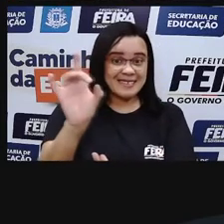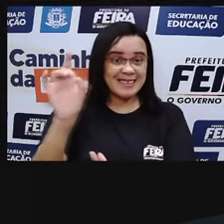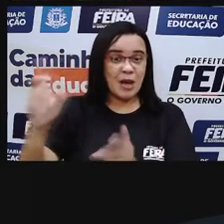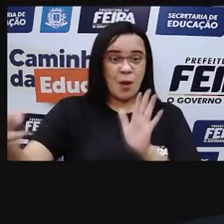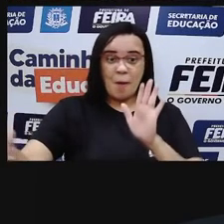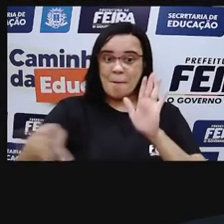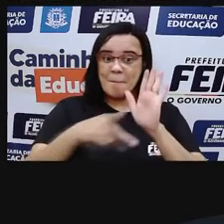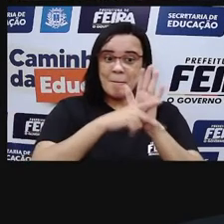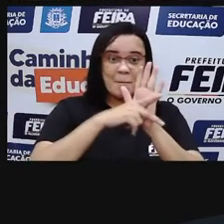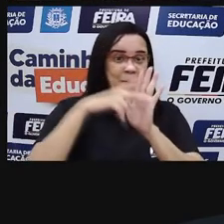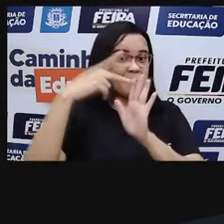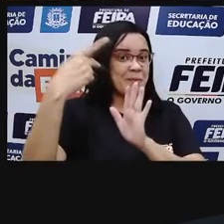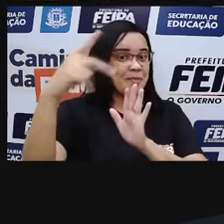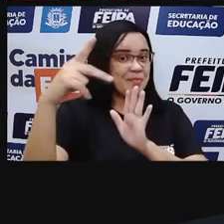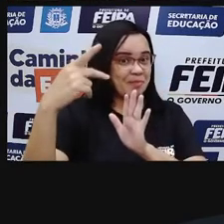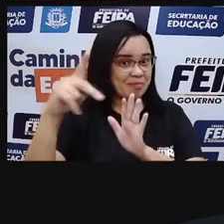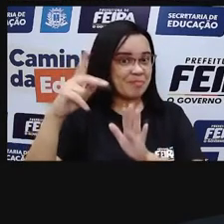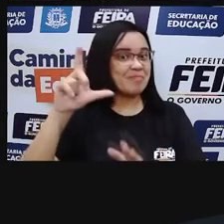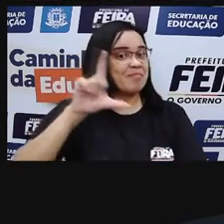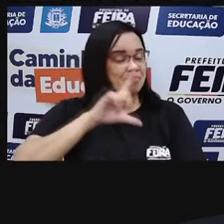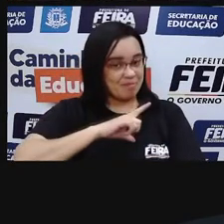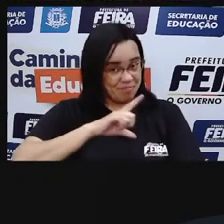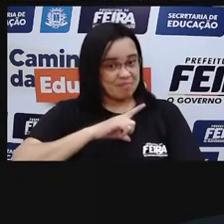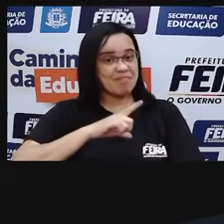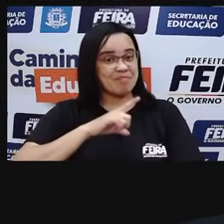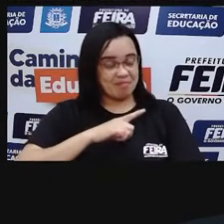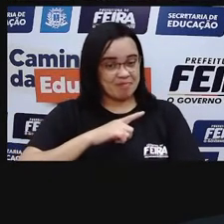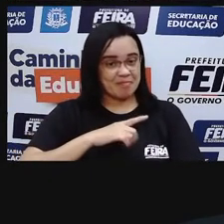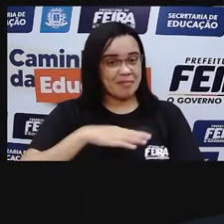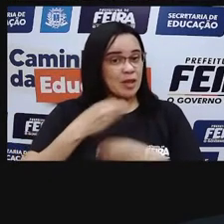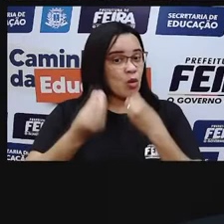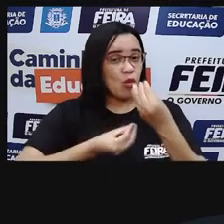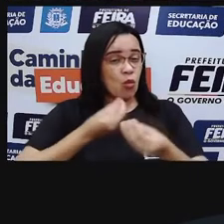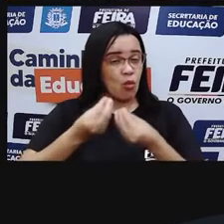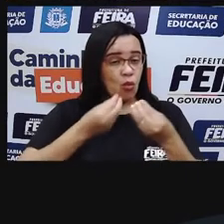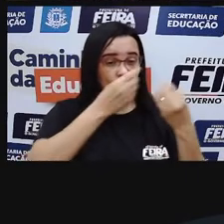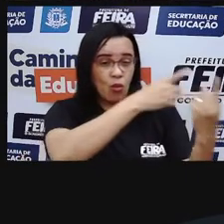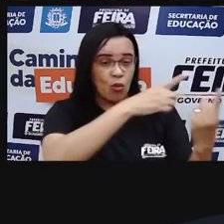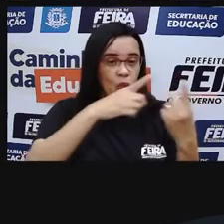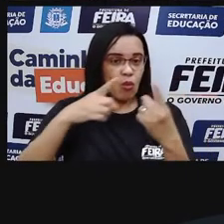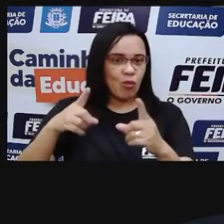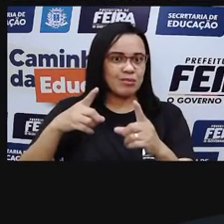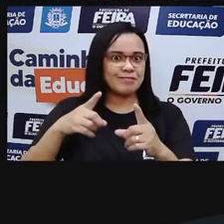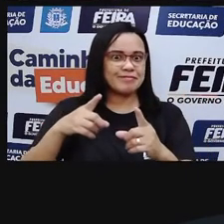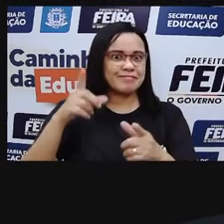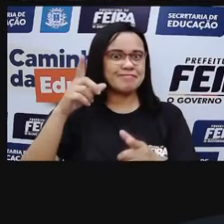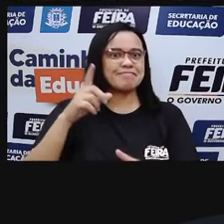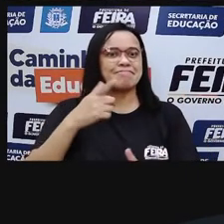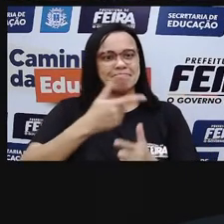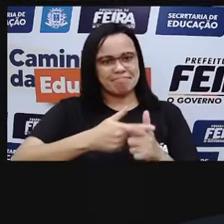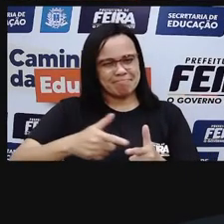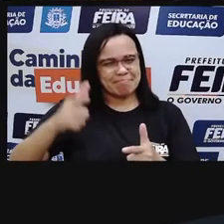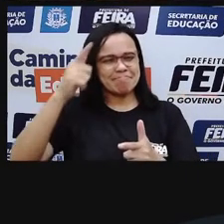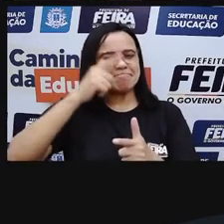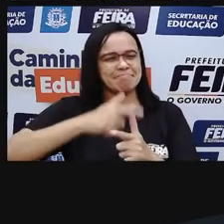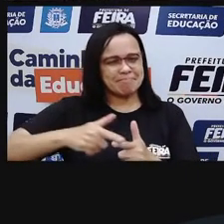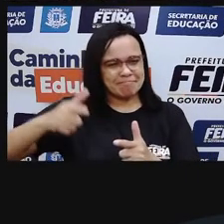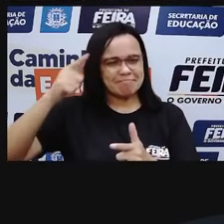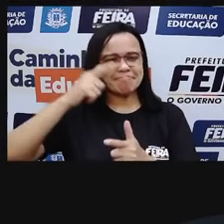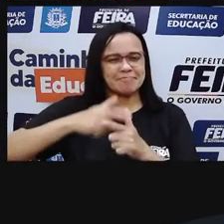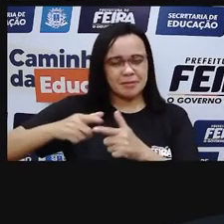diferente para agir combatendo esses seres patogênicos, esses seres que podem nos causar